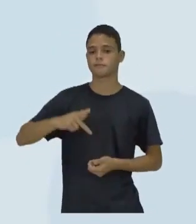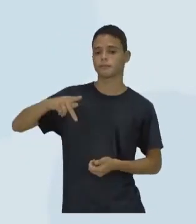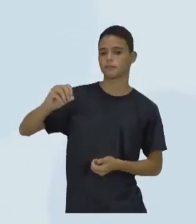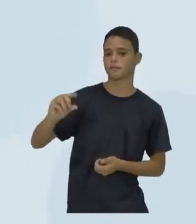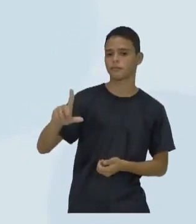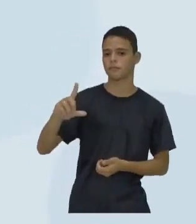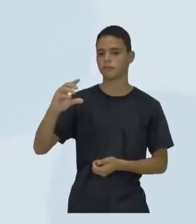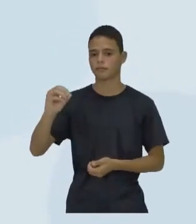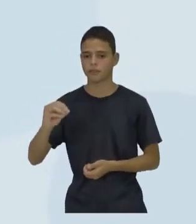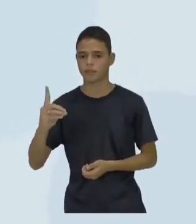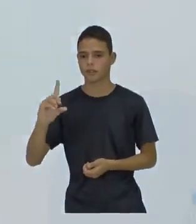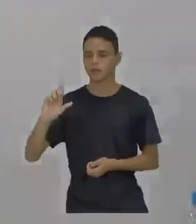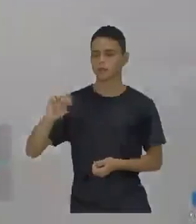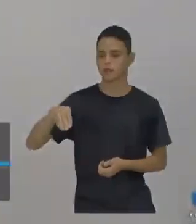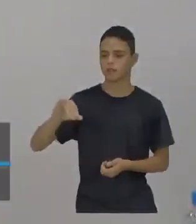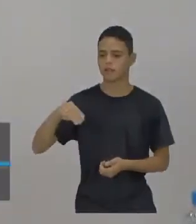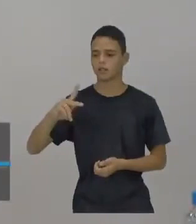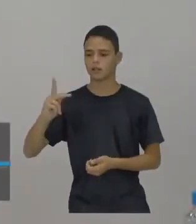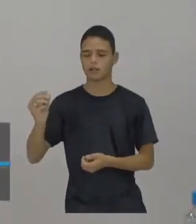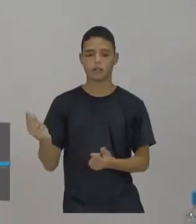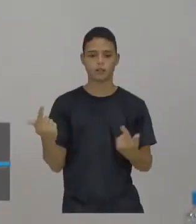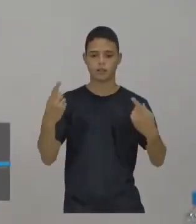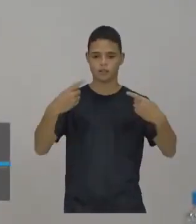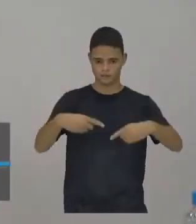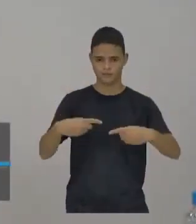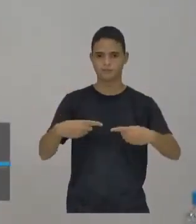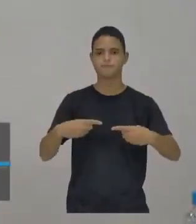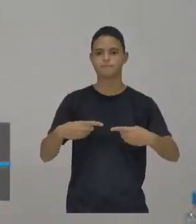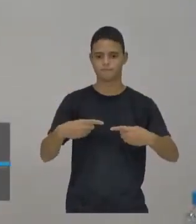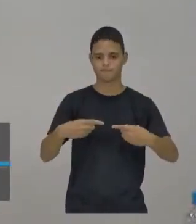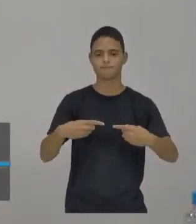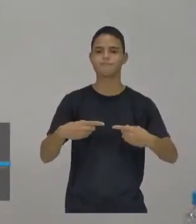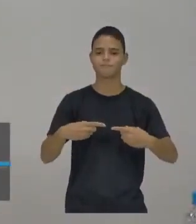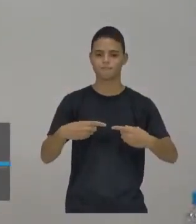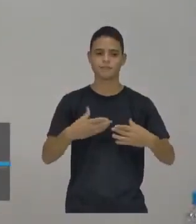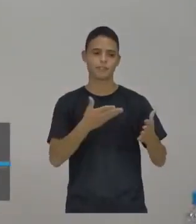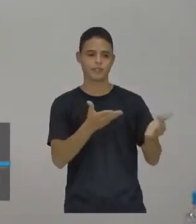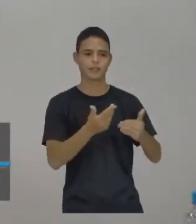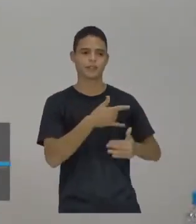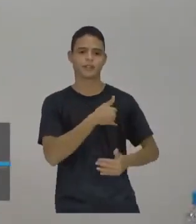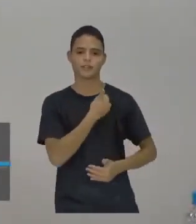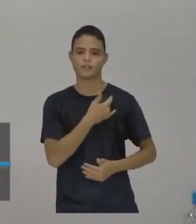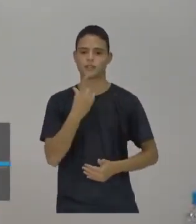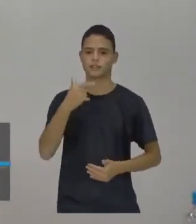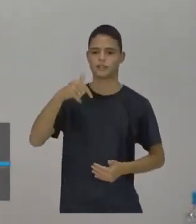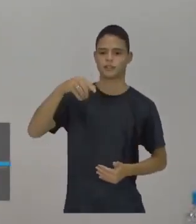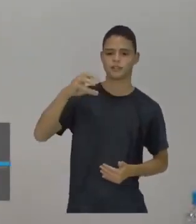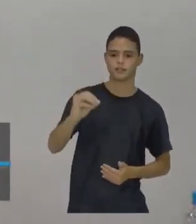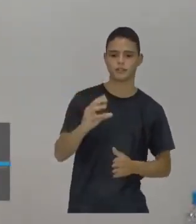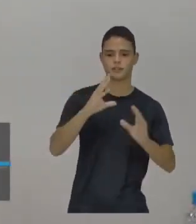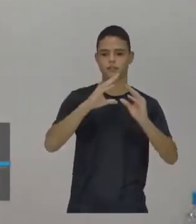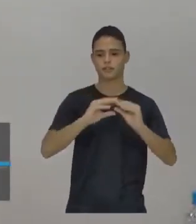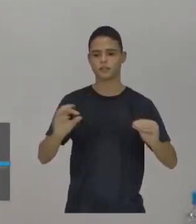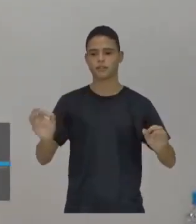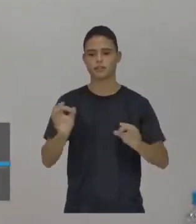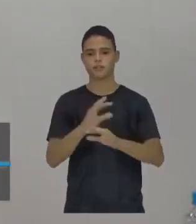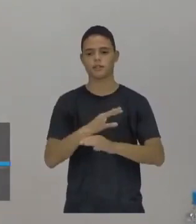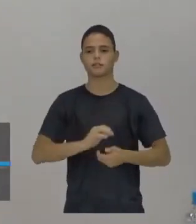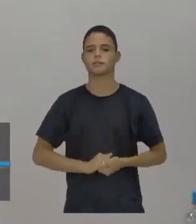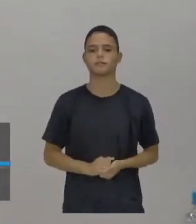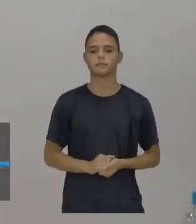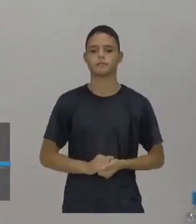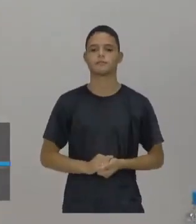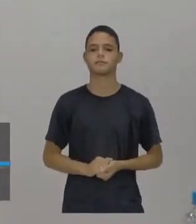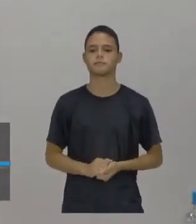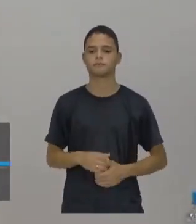nos provocando, né? Ele diz aí que a adolescência dele vai acabar com 70 anos, né? E aí eu acho que não